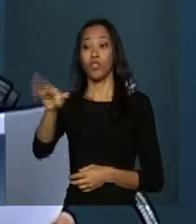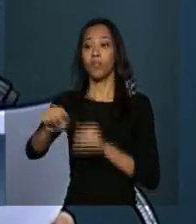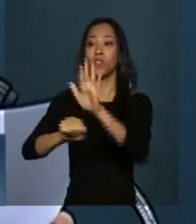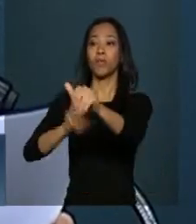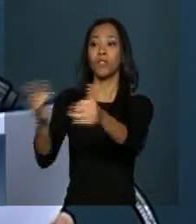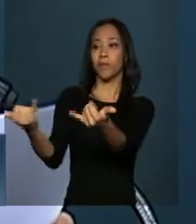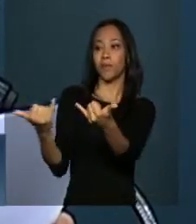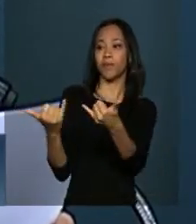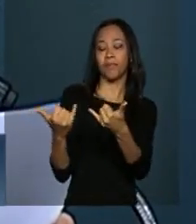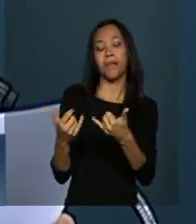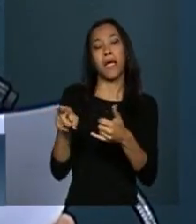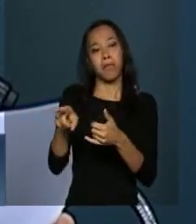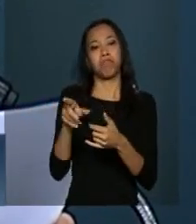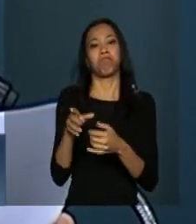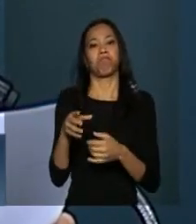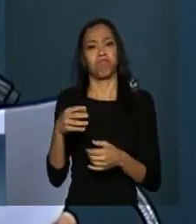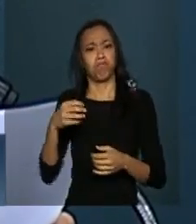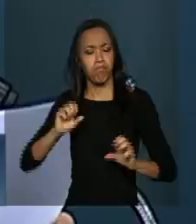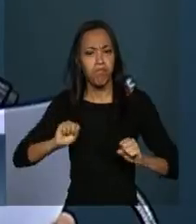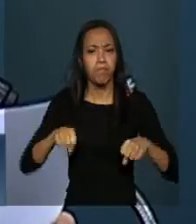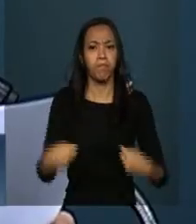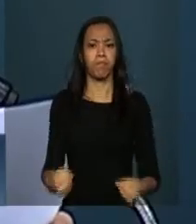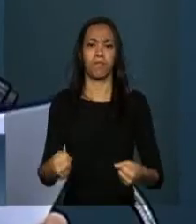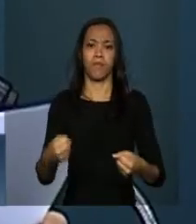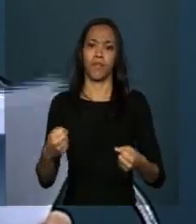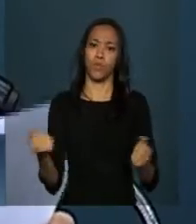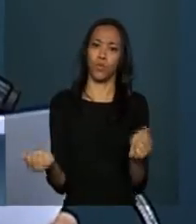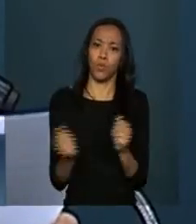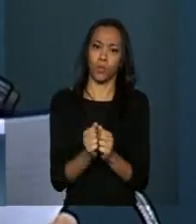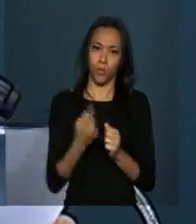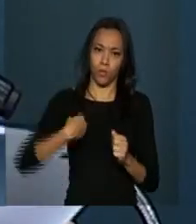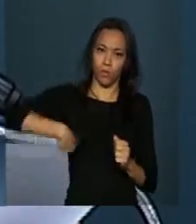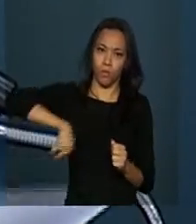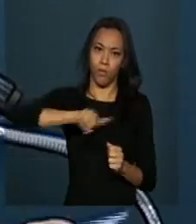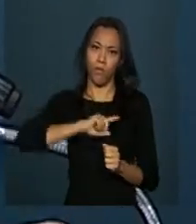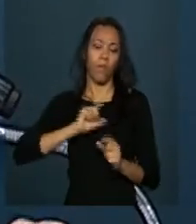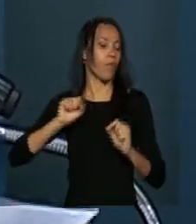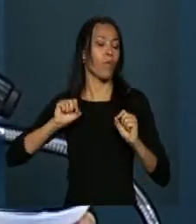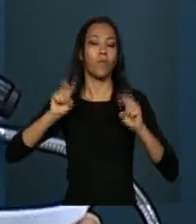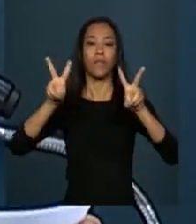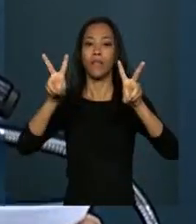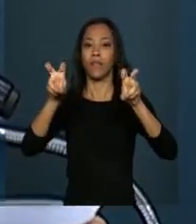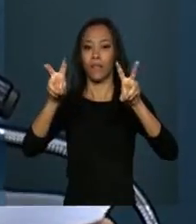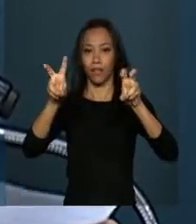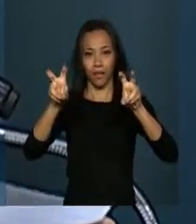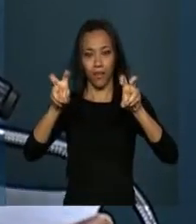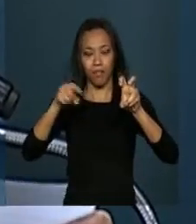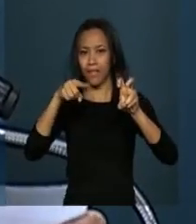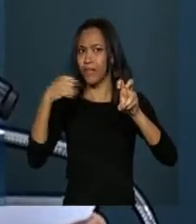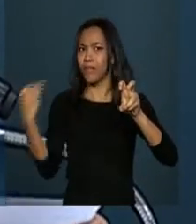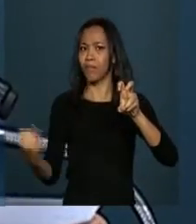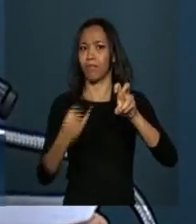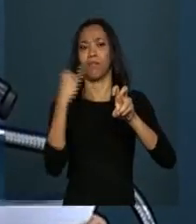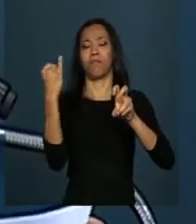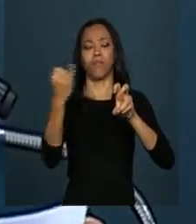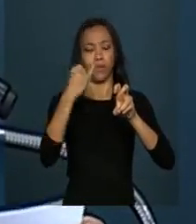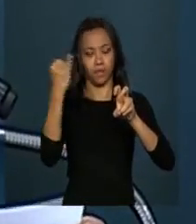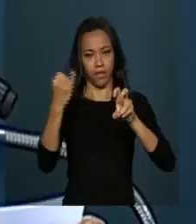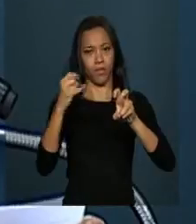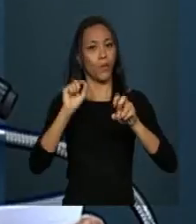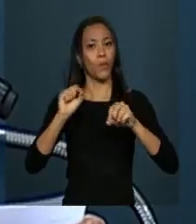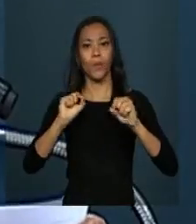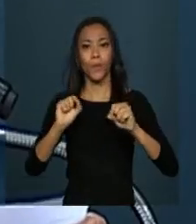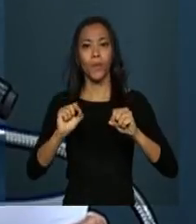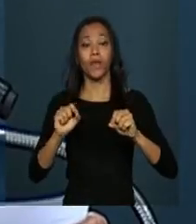com tanta presteza e se engajarem junto conosco em um tema de tanta importância. As